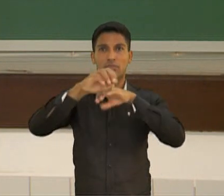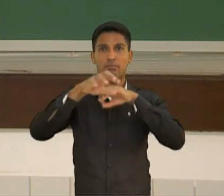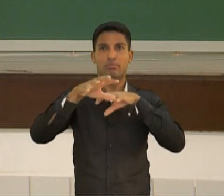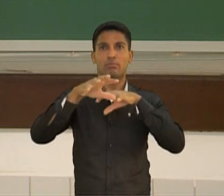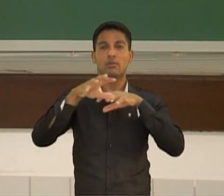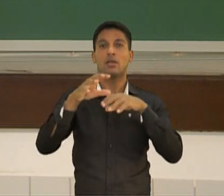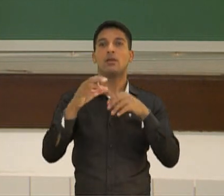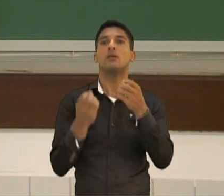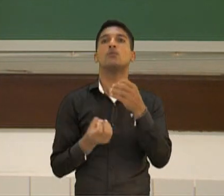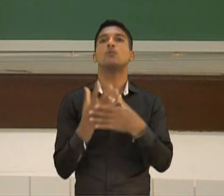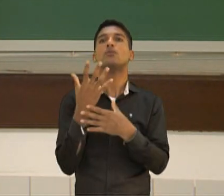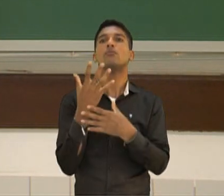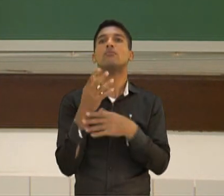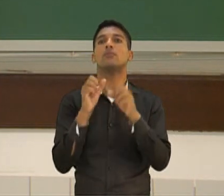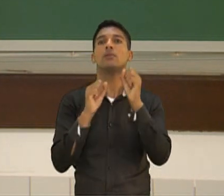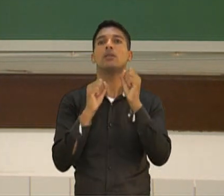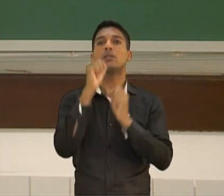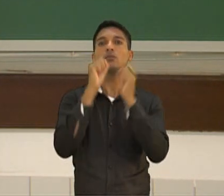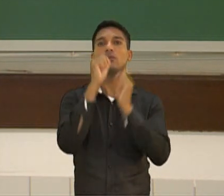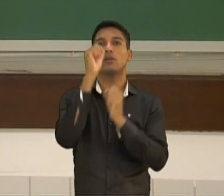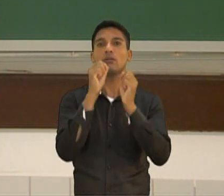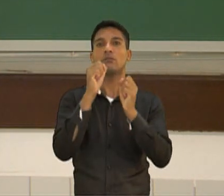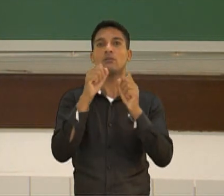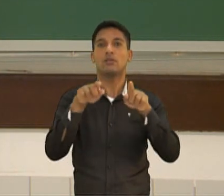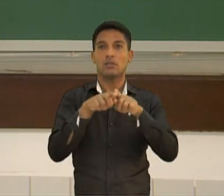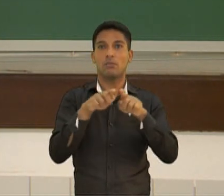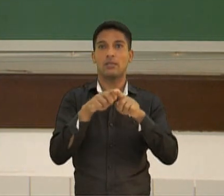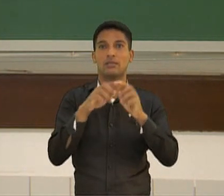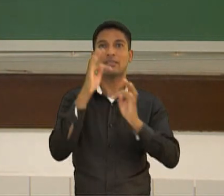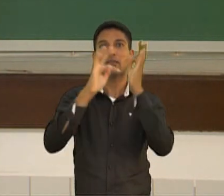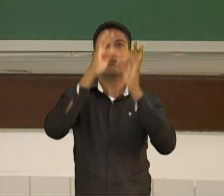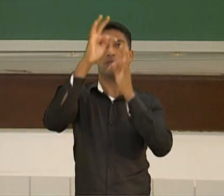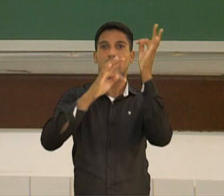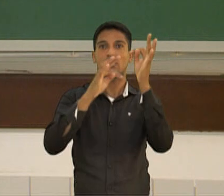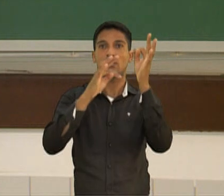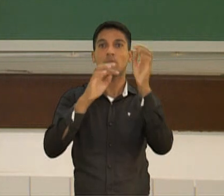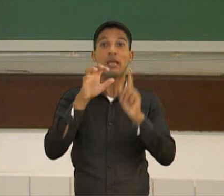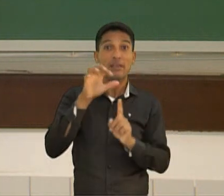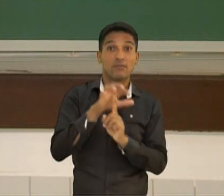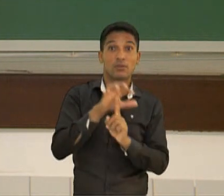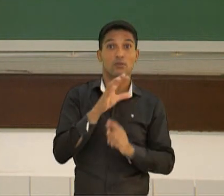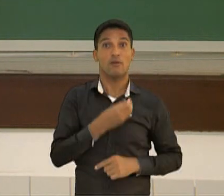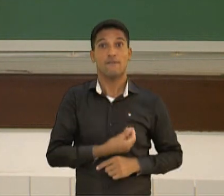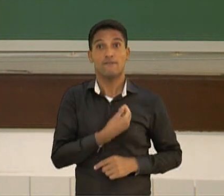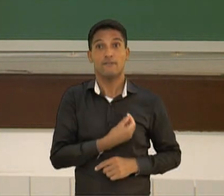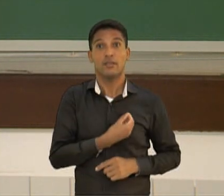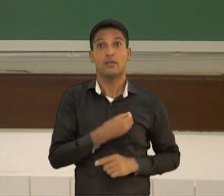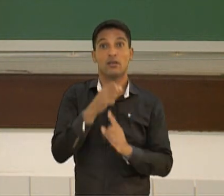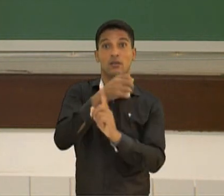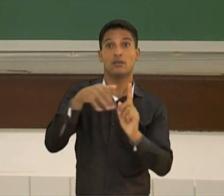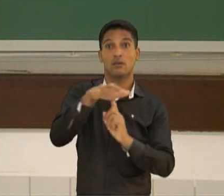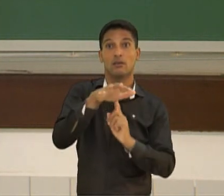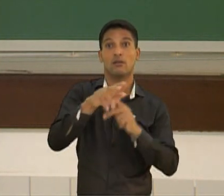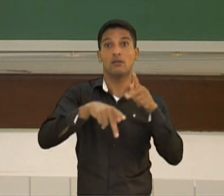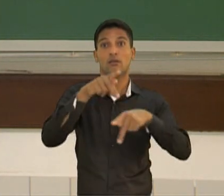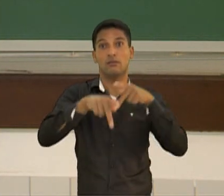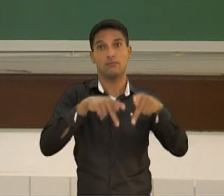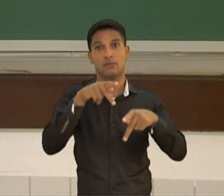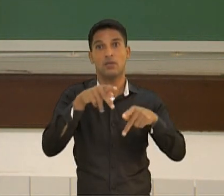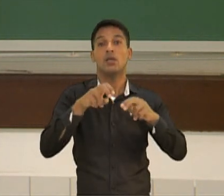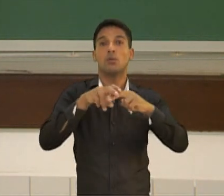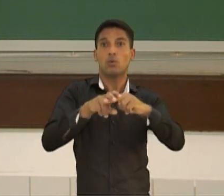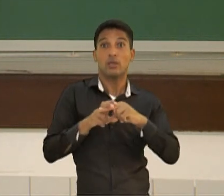umas tecnologias, né, que ajudaram as pessoas. Então, as coisas começam a ficar mais fáceis, mais rápidas, né,